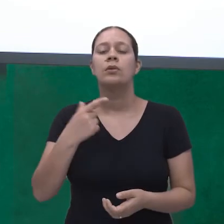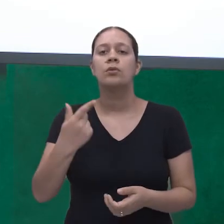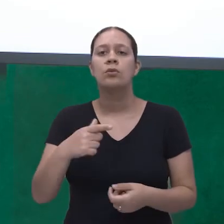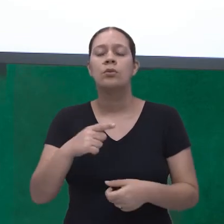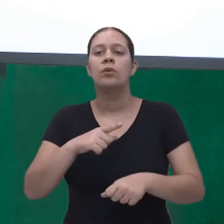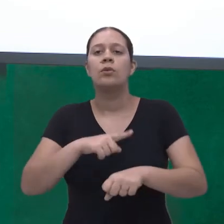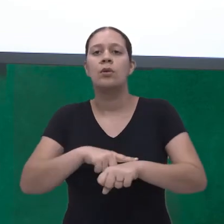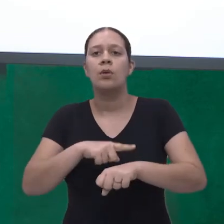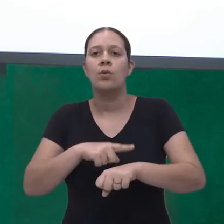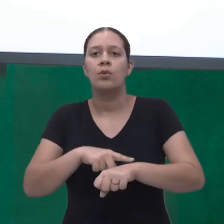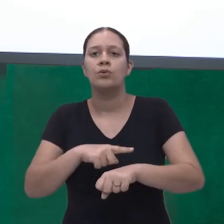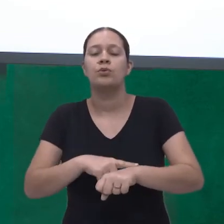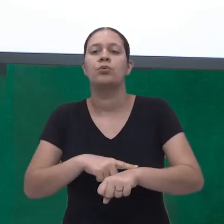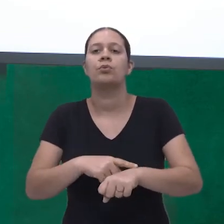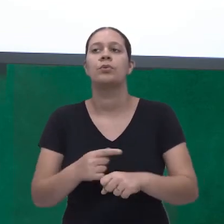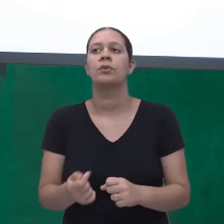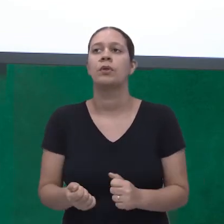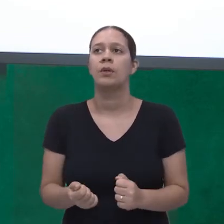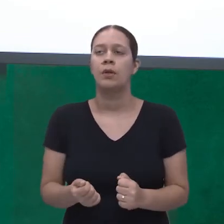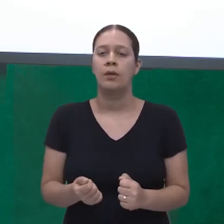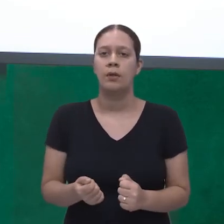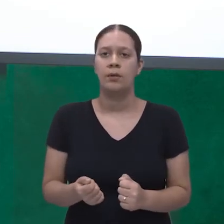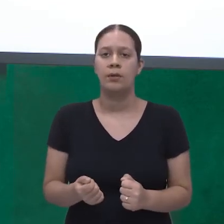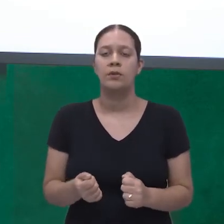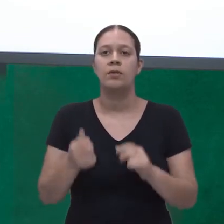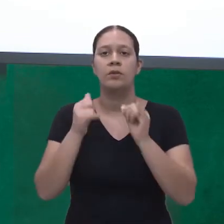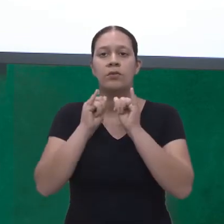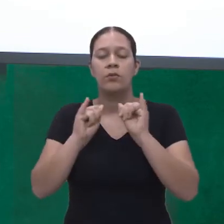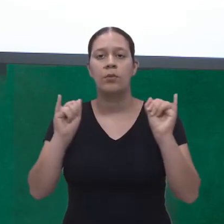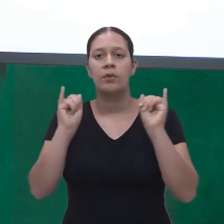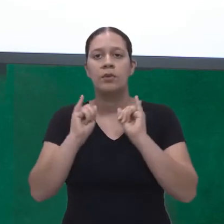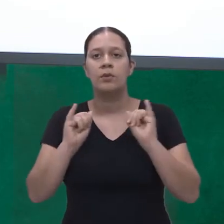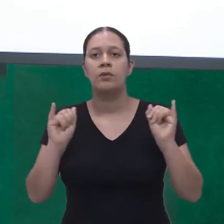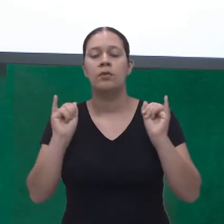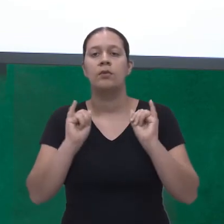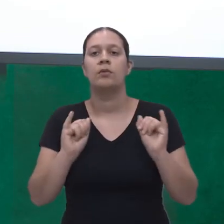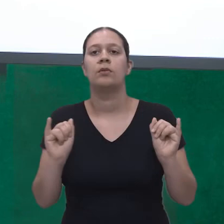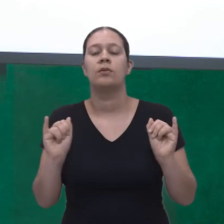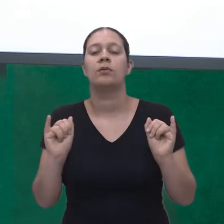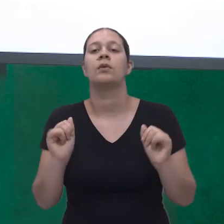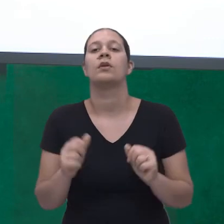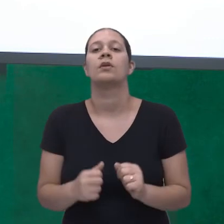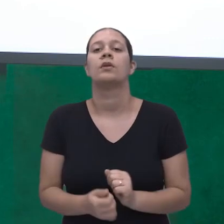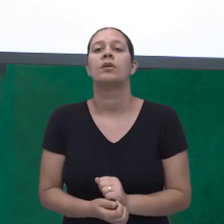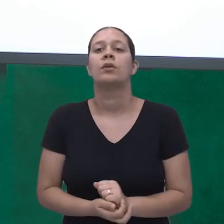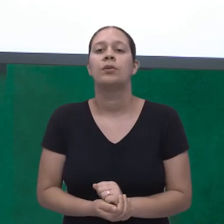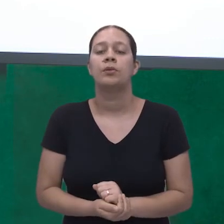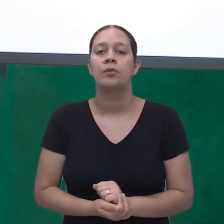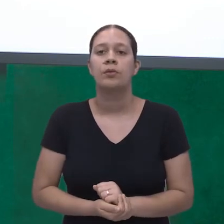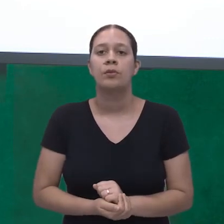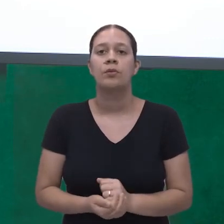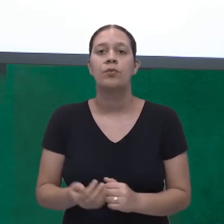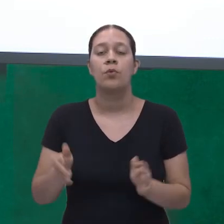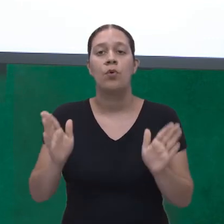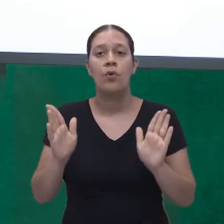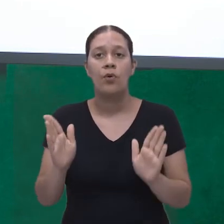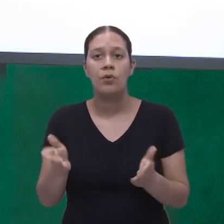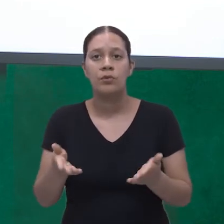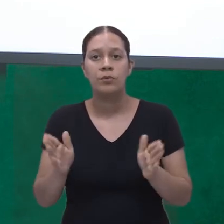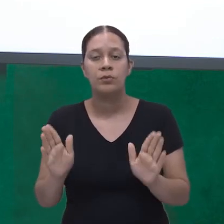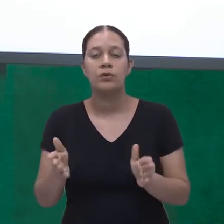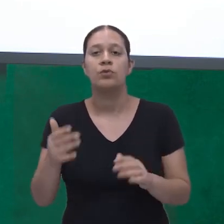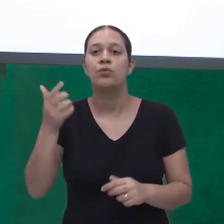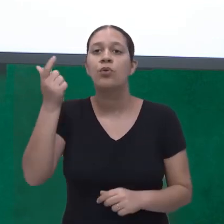Então bagunçou tudo. E aí ele traz aqui as informações, né? Ele traz algumas informações e aí eu já